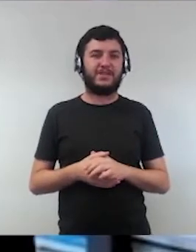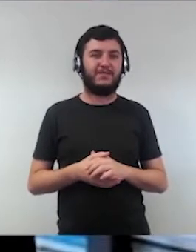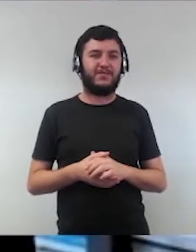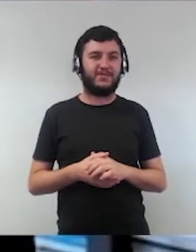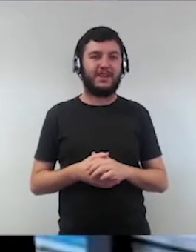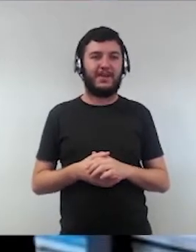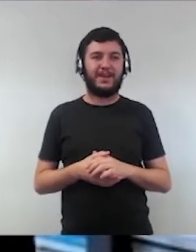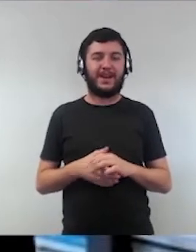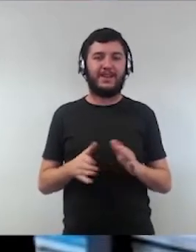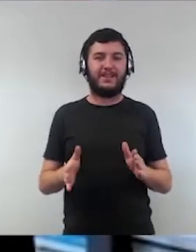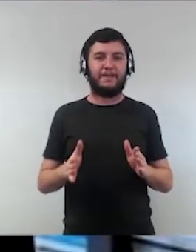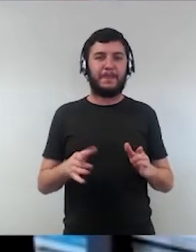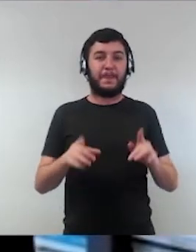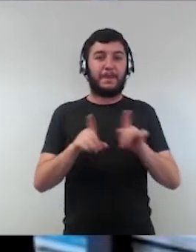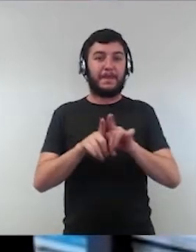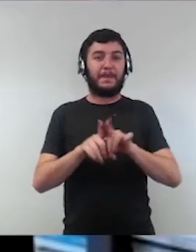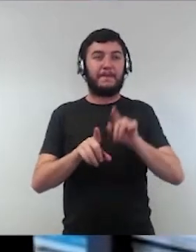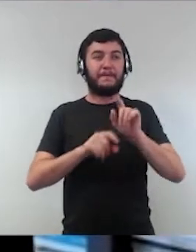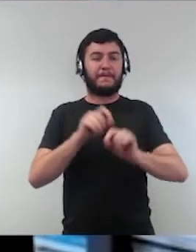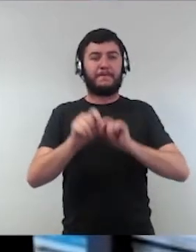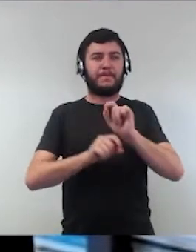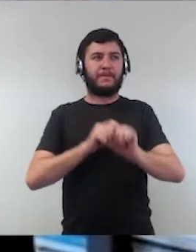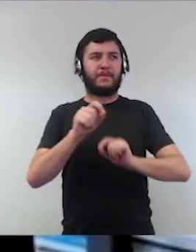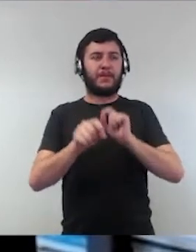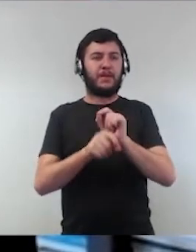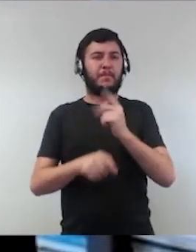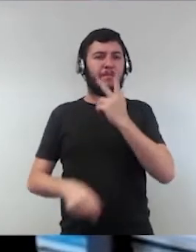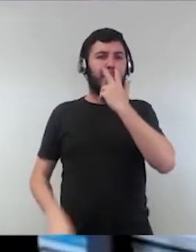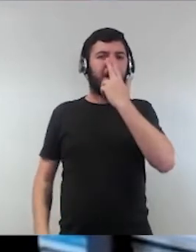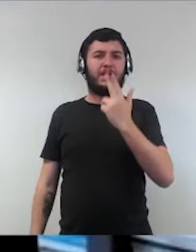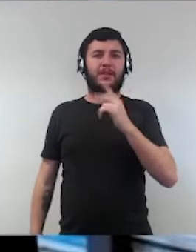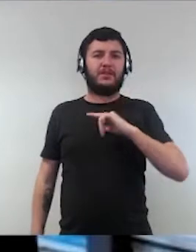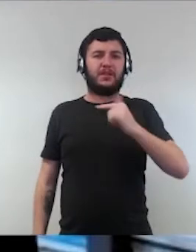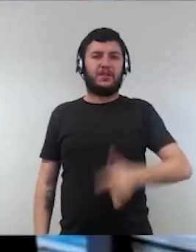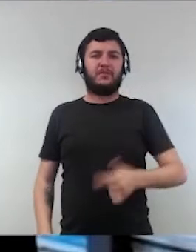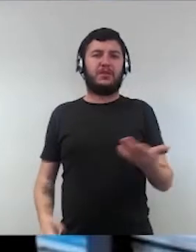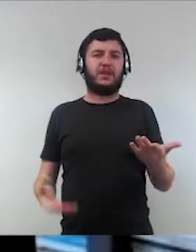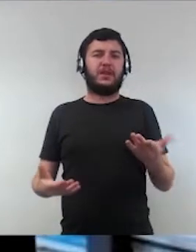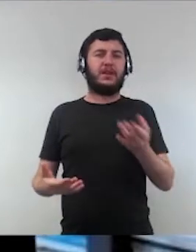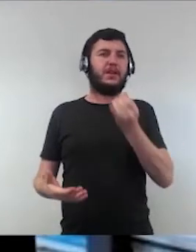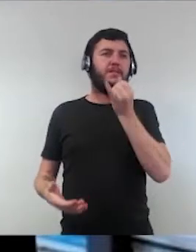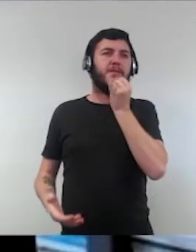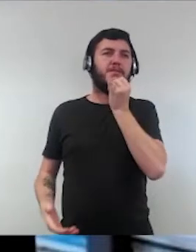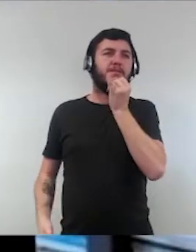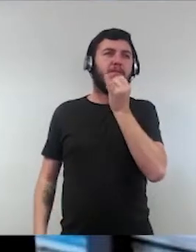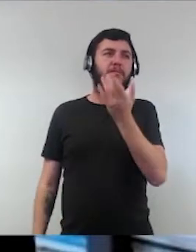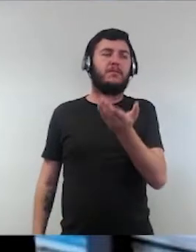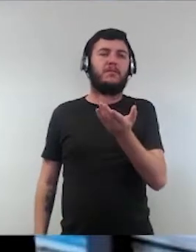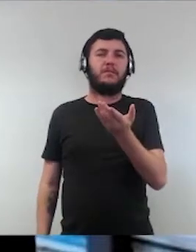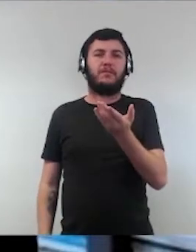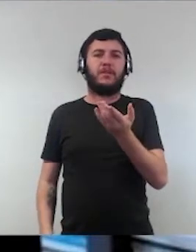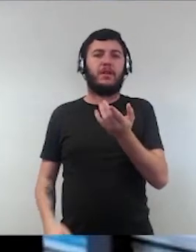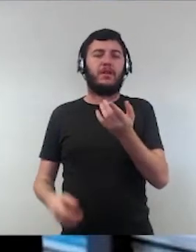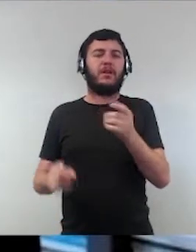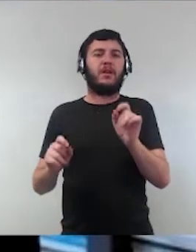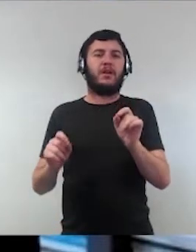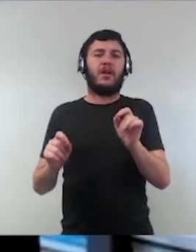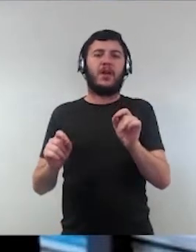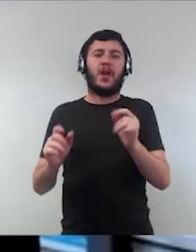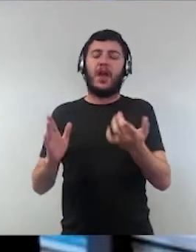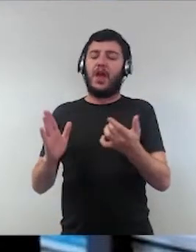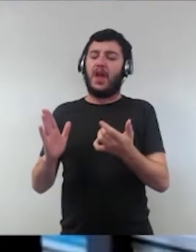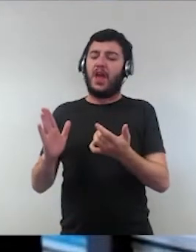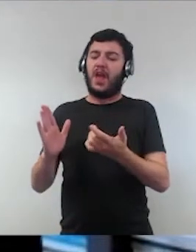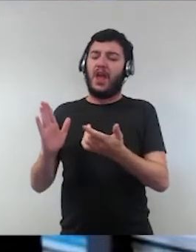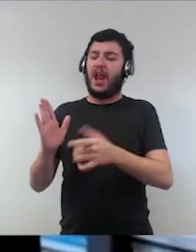numa primeira leitura muito apressada, não me pareceu que haveria, em princípio, uma violação dos princípios